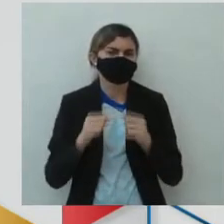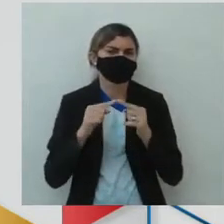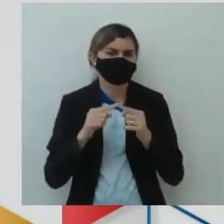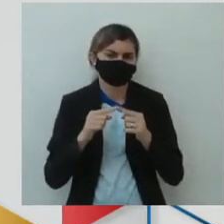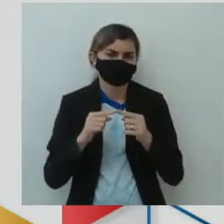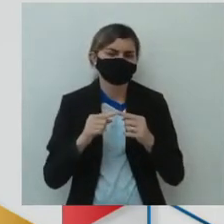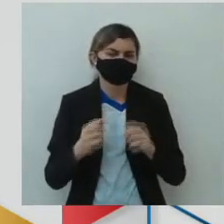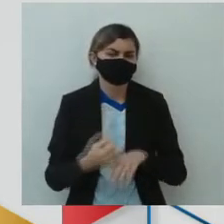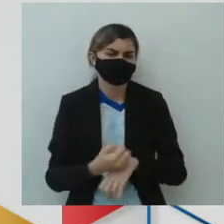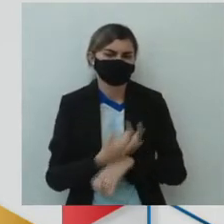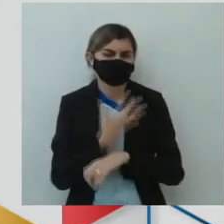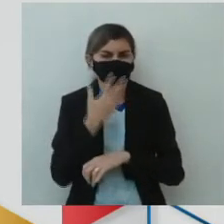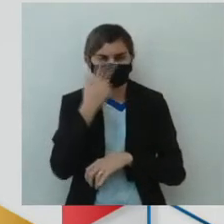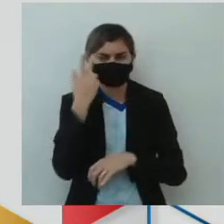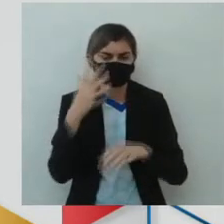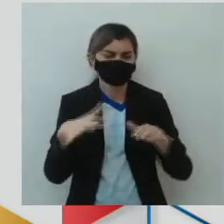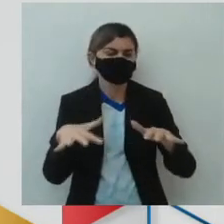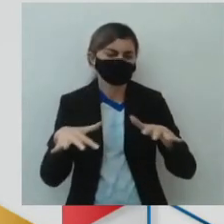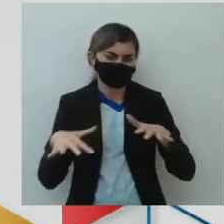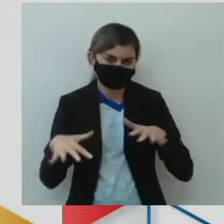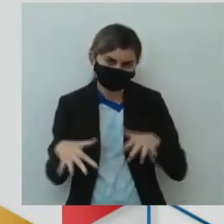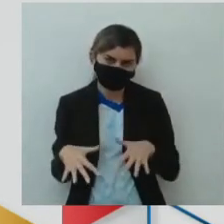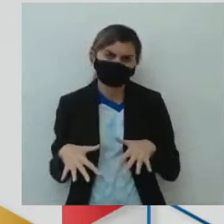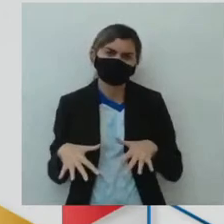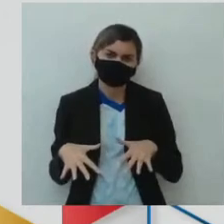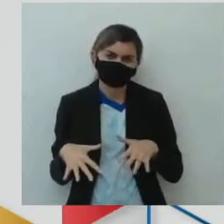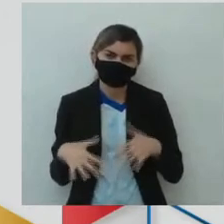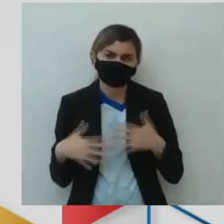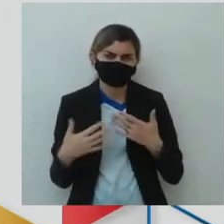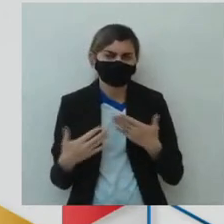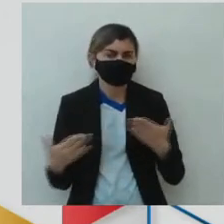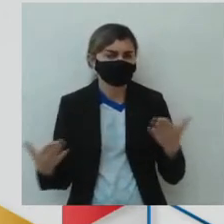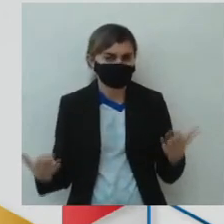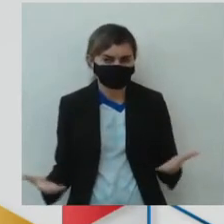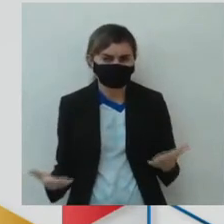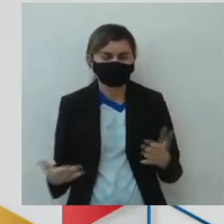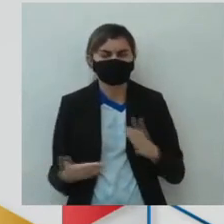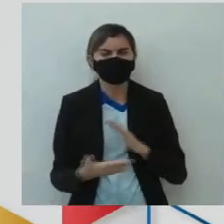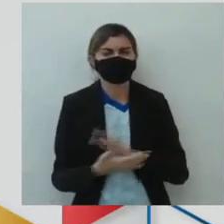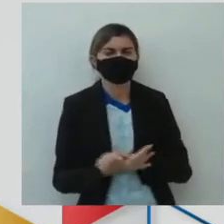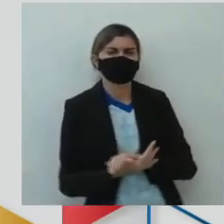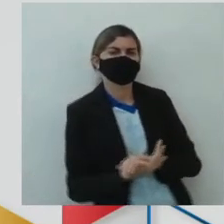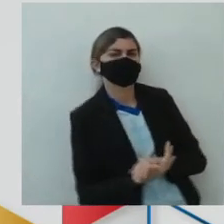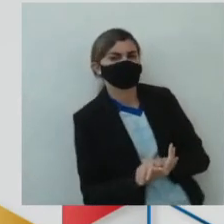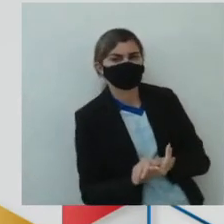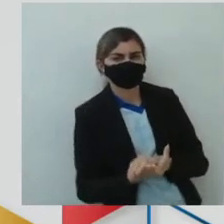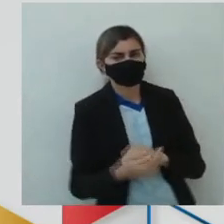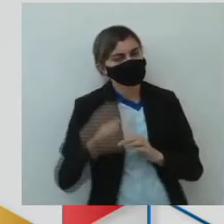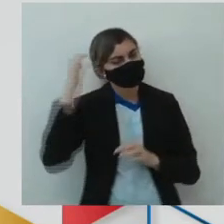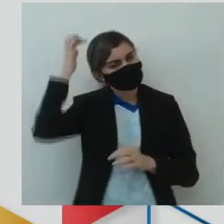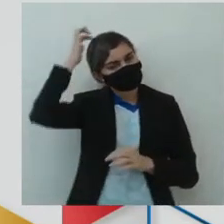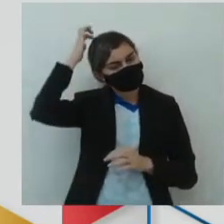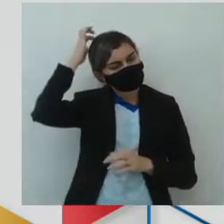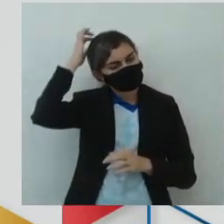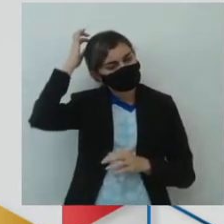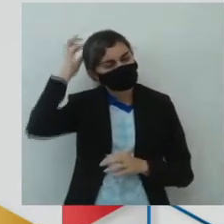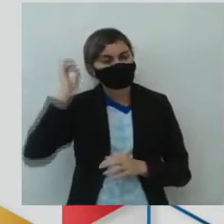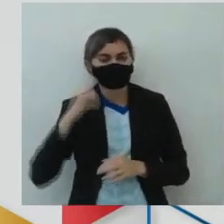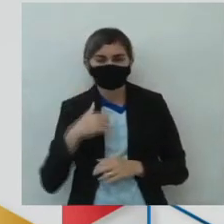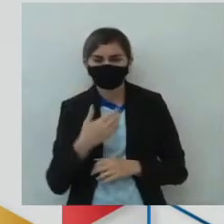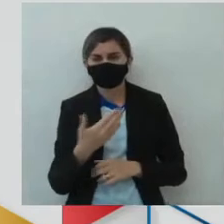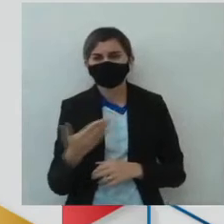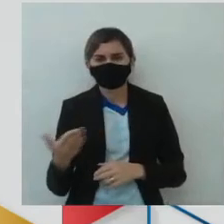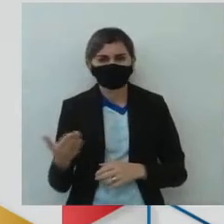emocional nas pessoas que estavam disputando bar em forma situation e o seu dentro